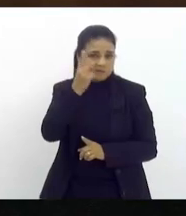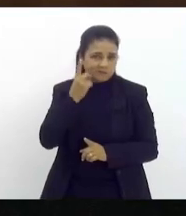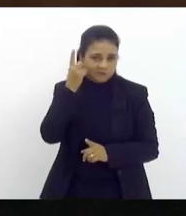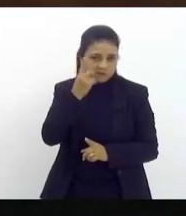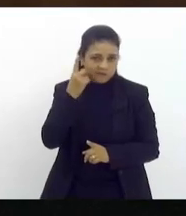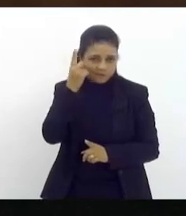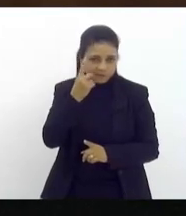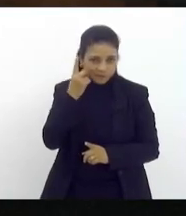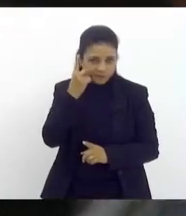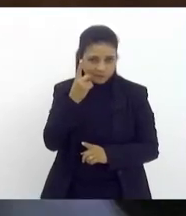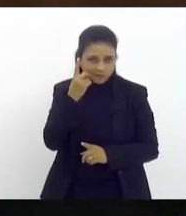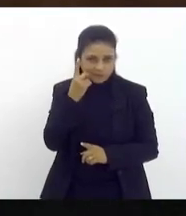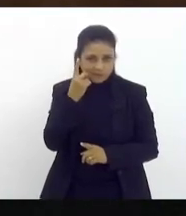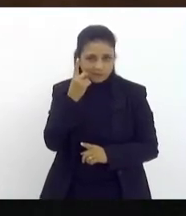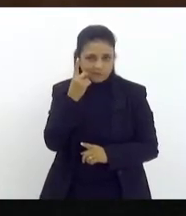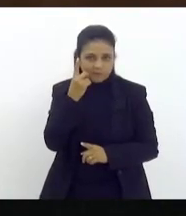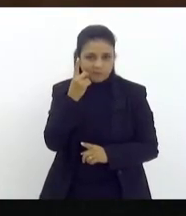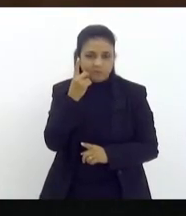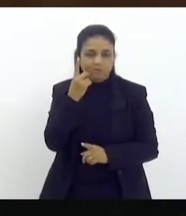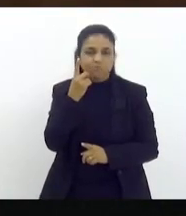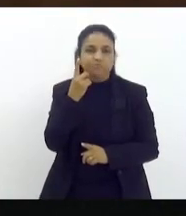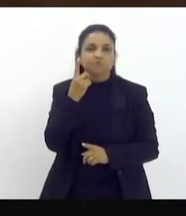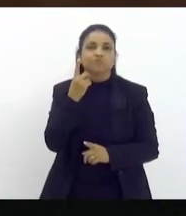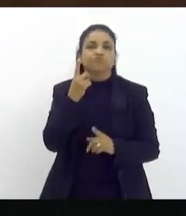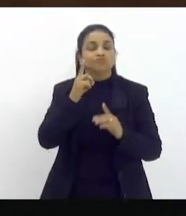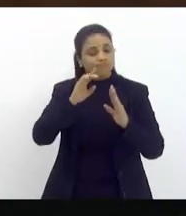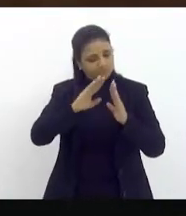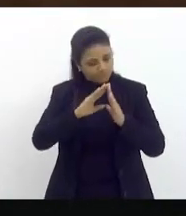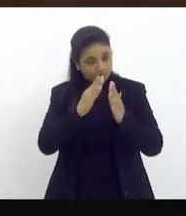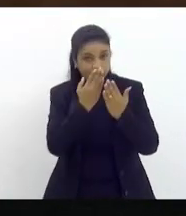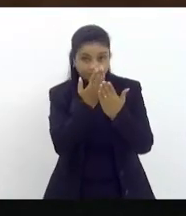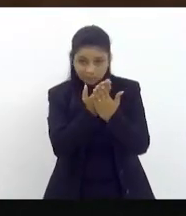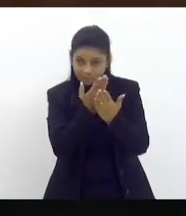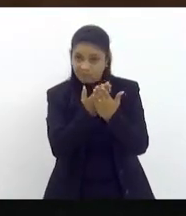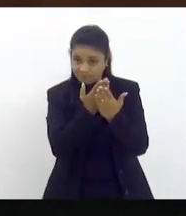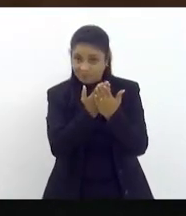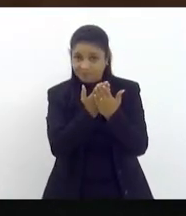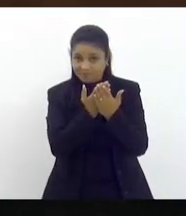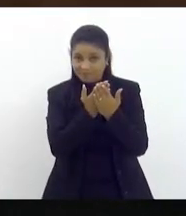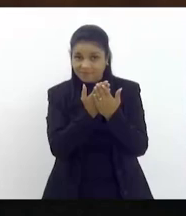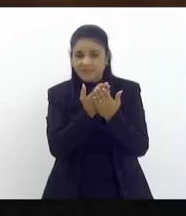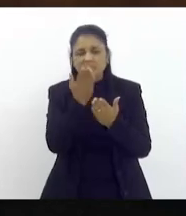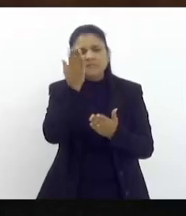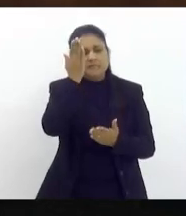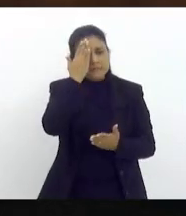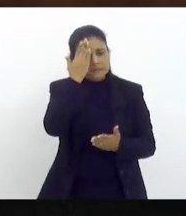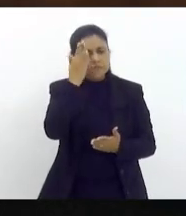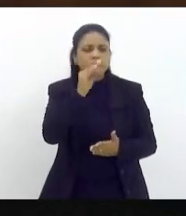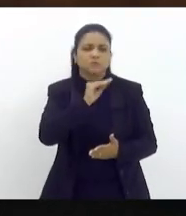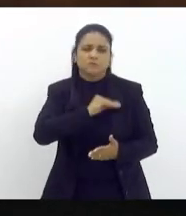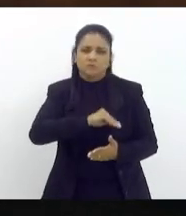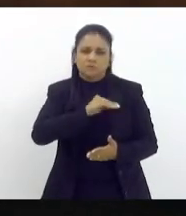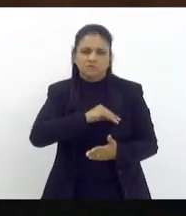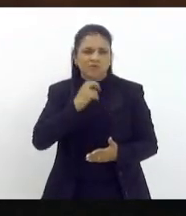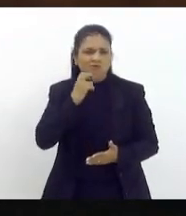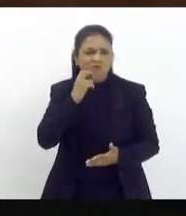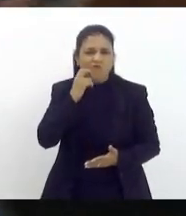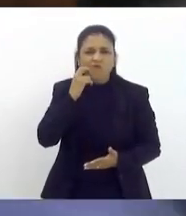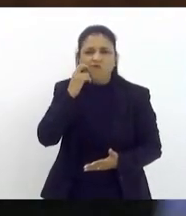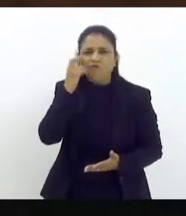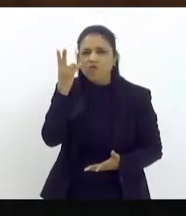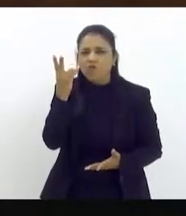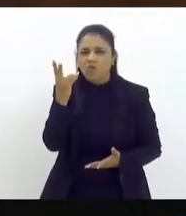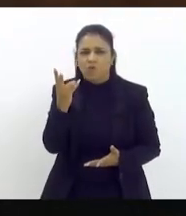passamos né pela escola e sabemos todos que o salário É vergonhoso muitas